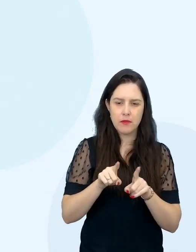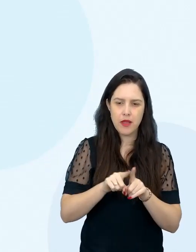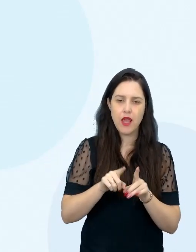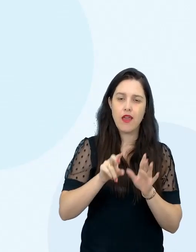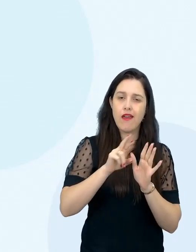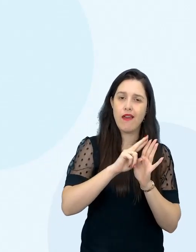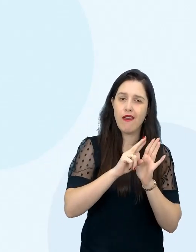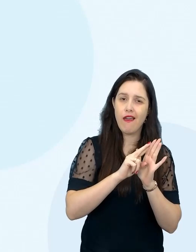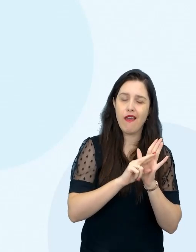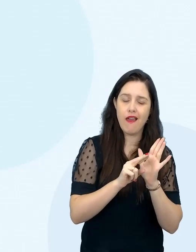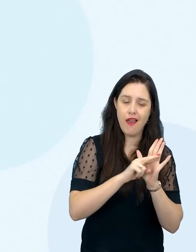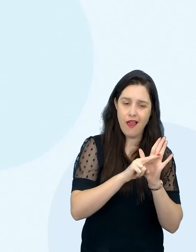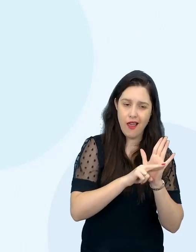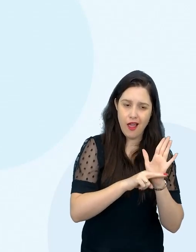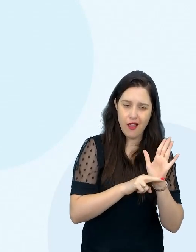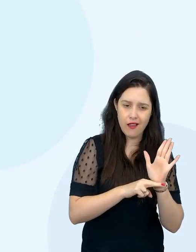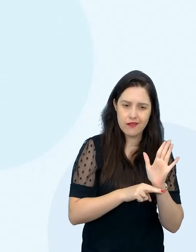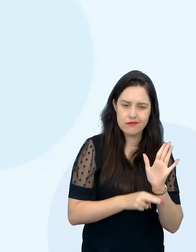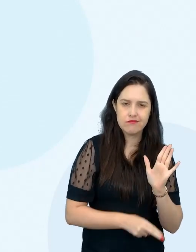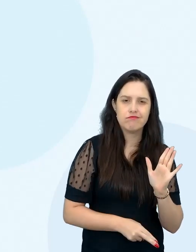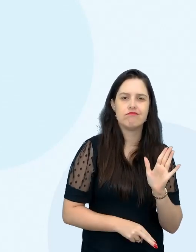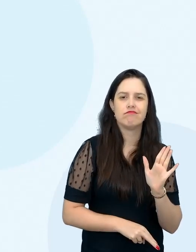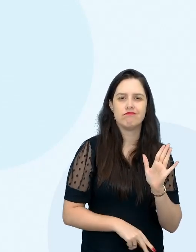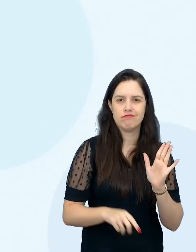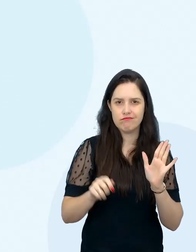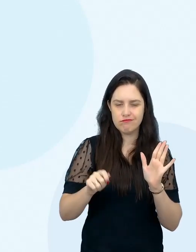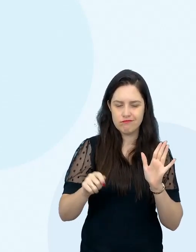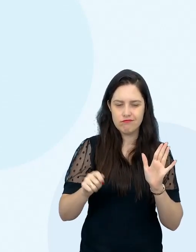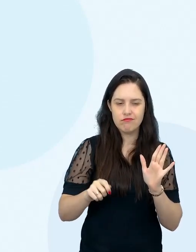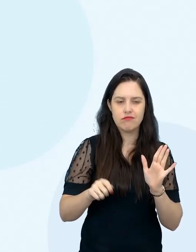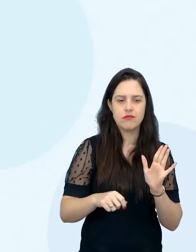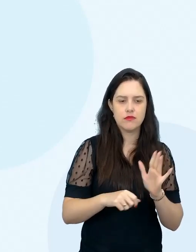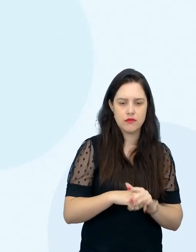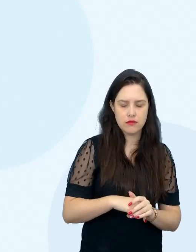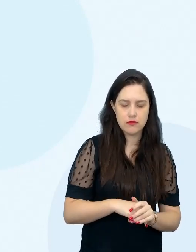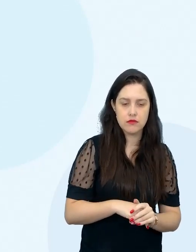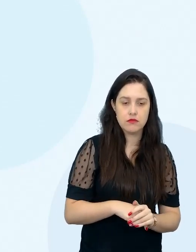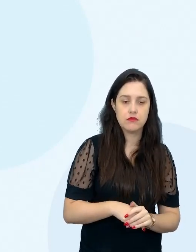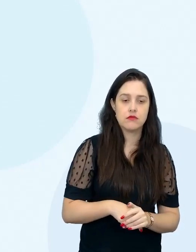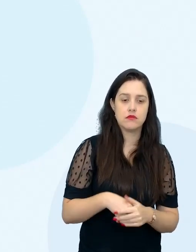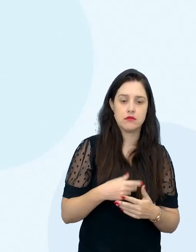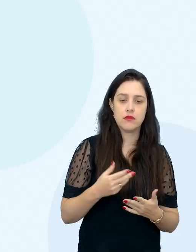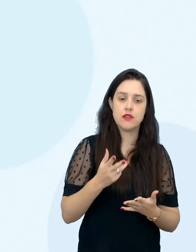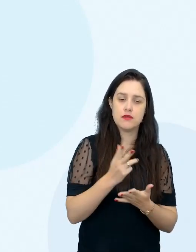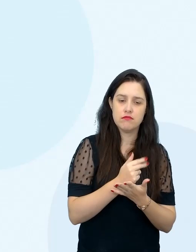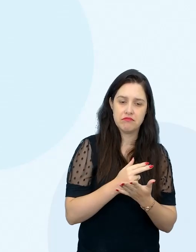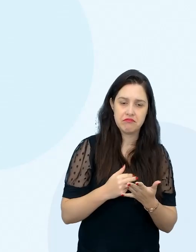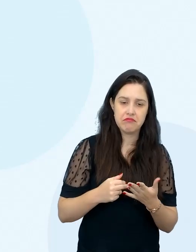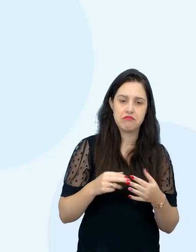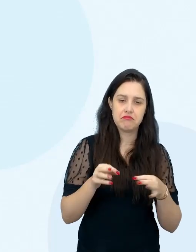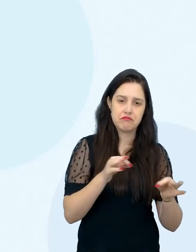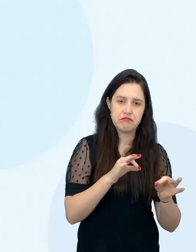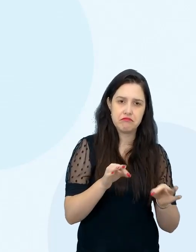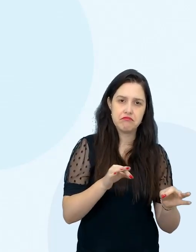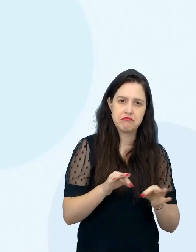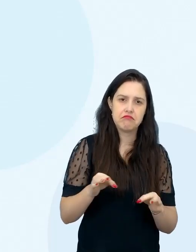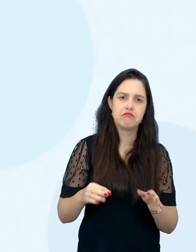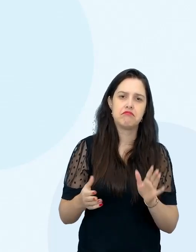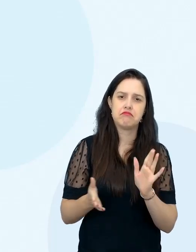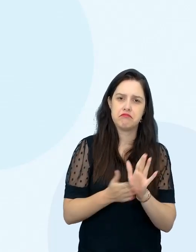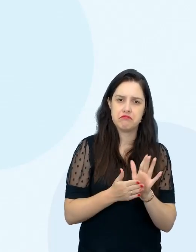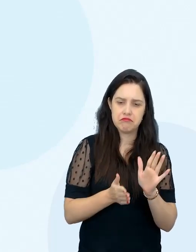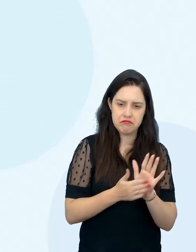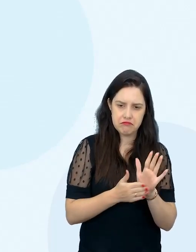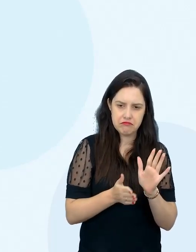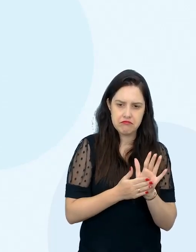gente trabalhasse com uma habilidade lá no ensino médio, né, que seria mais interessante, aí já dá até para relacionar aí com a língua portuguesa,